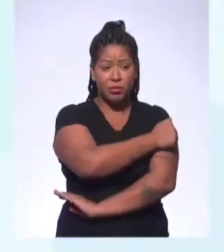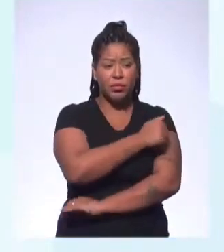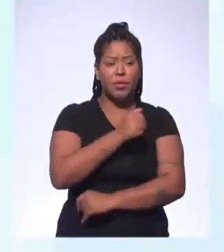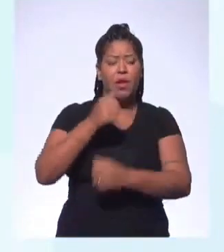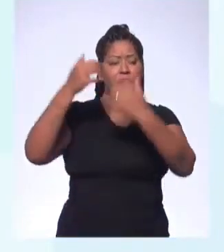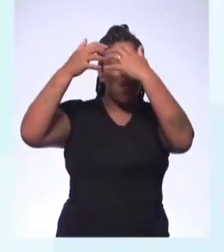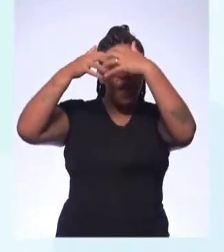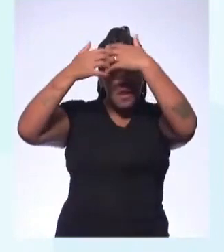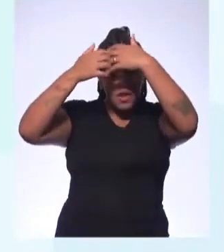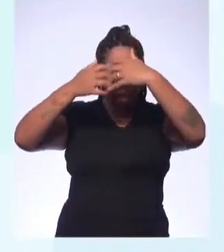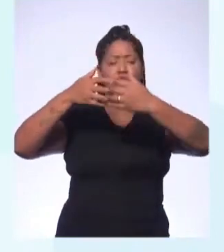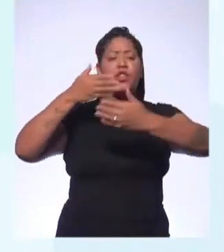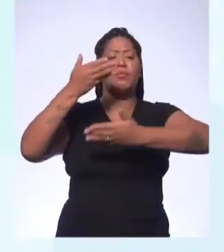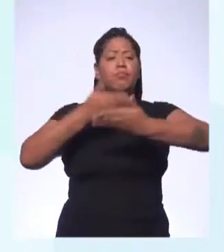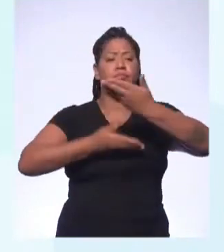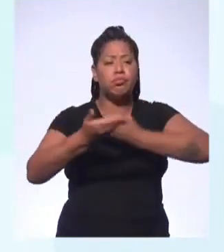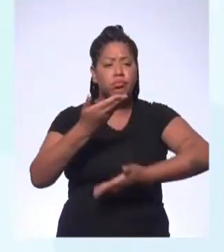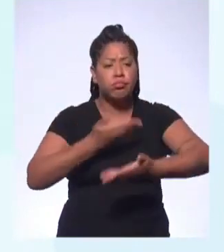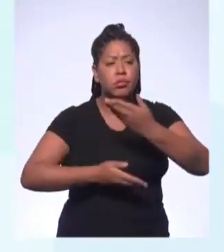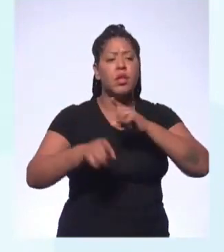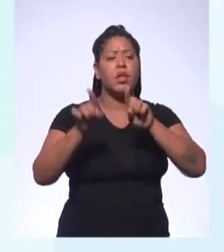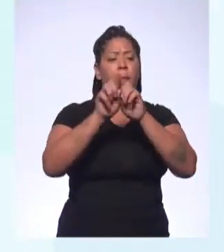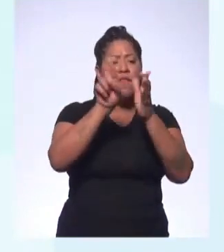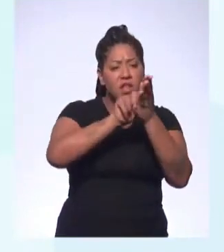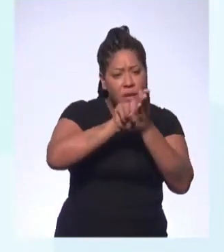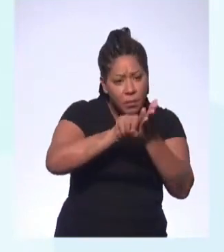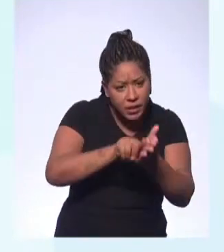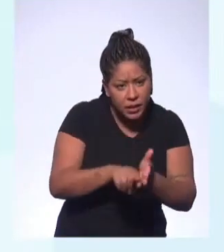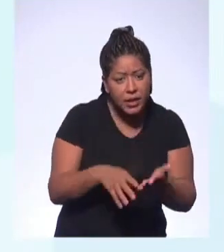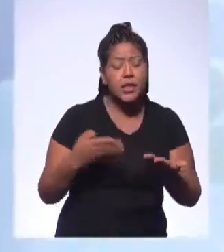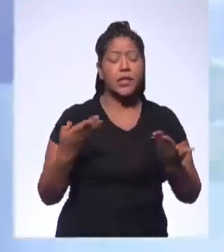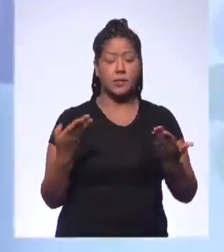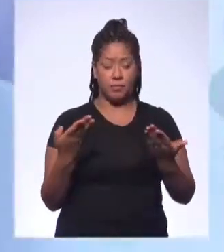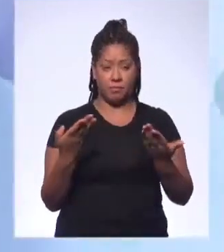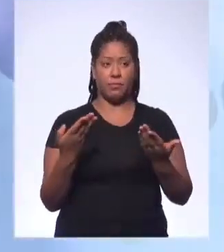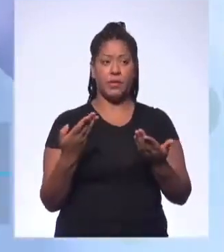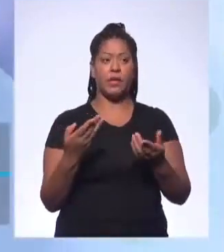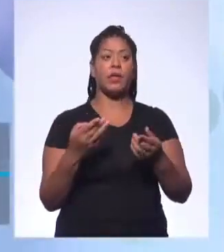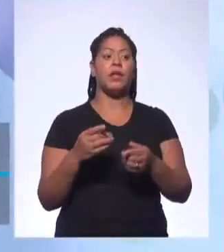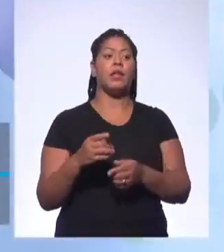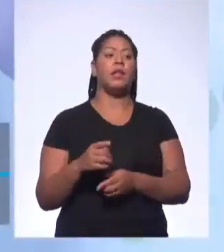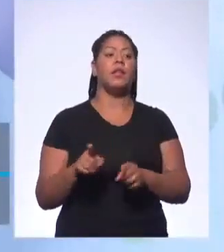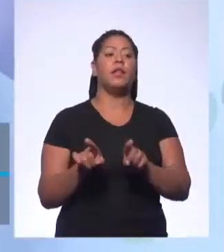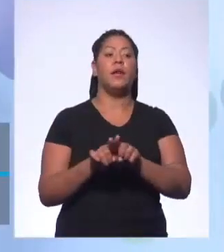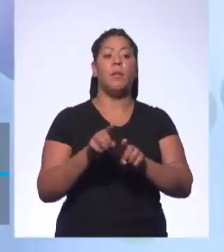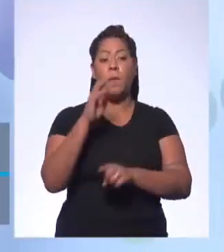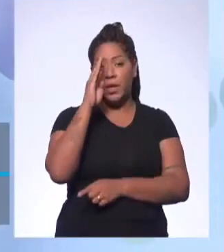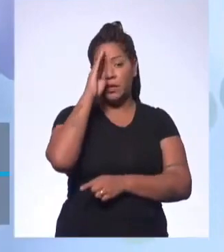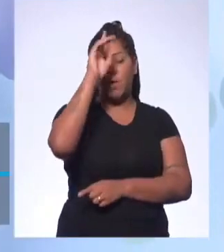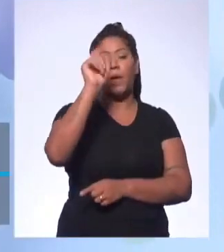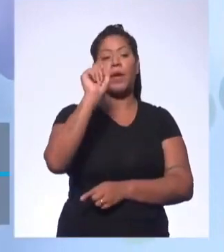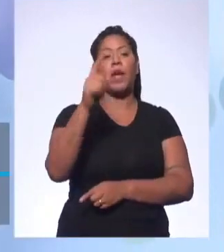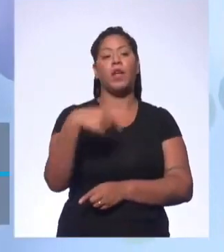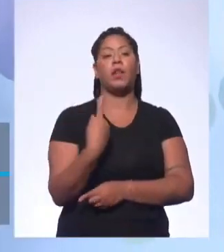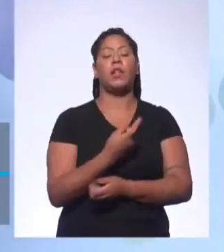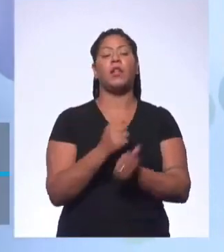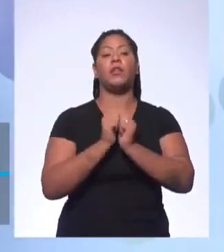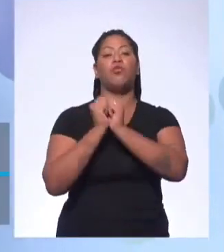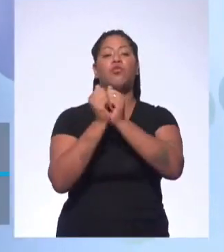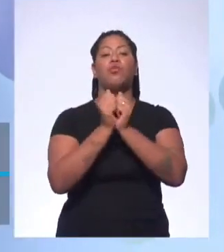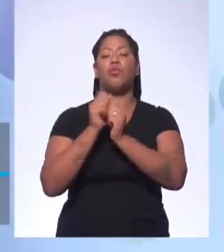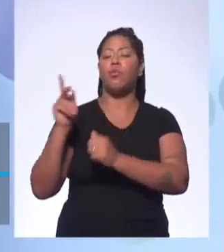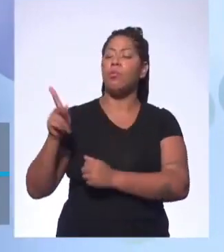atividades, interagir ali no chat, buscar informações, tá bom? E, é claro, né, a gente vai estar sempre junto aqui com o professor